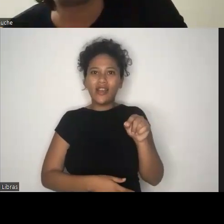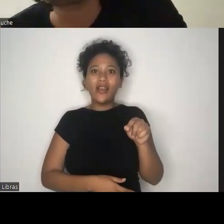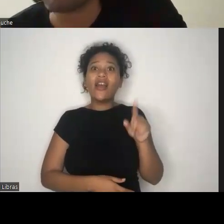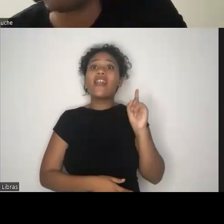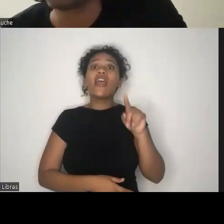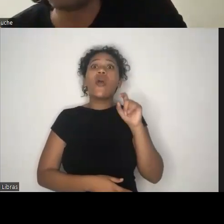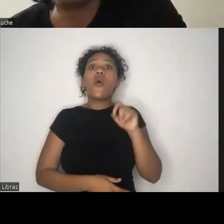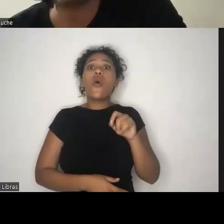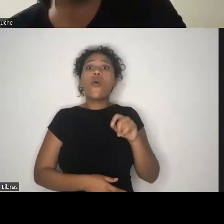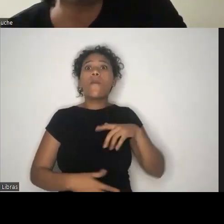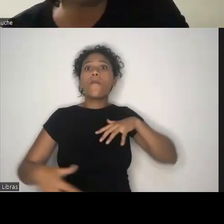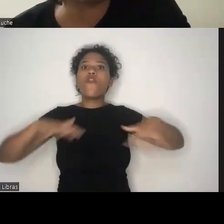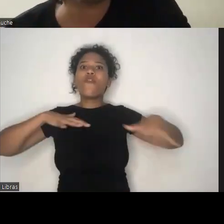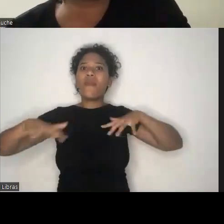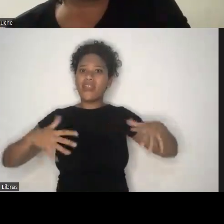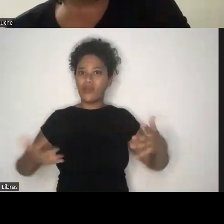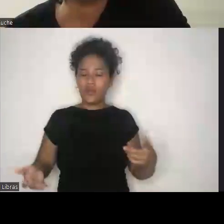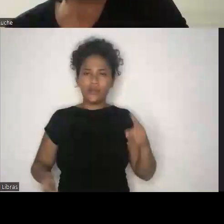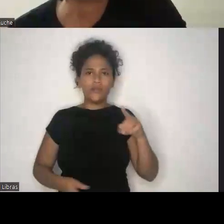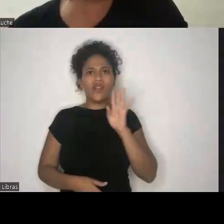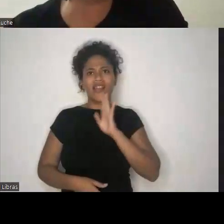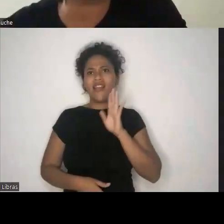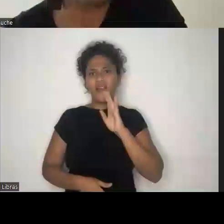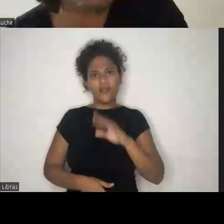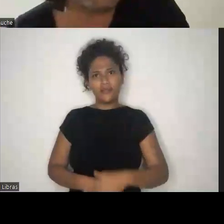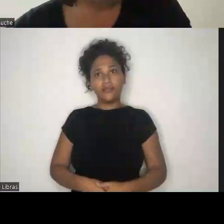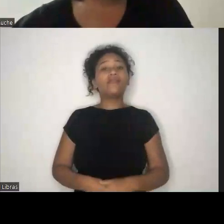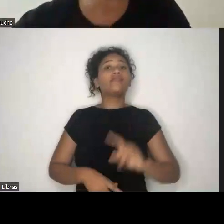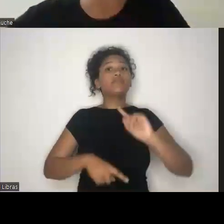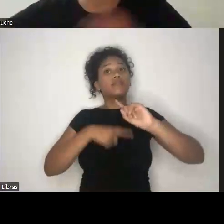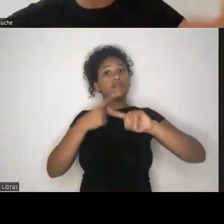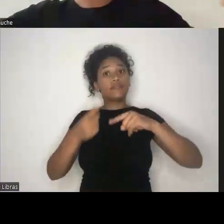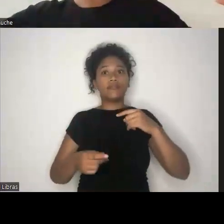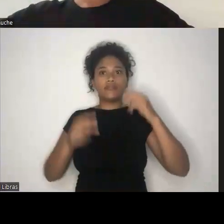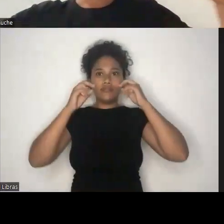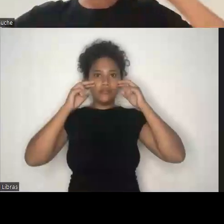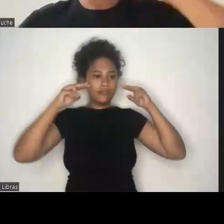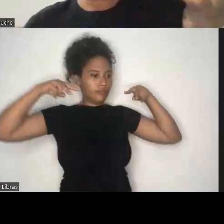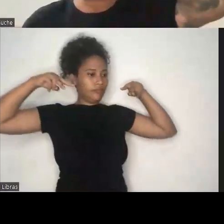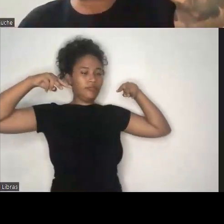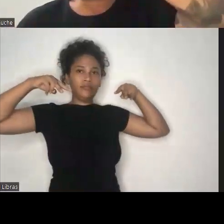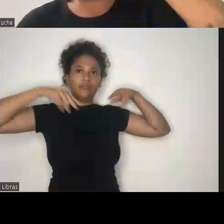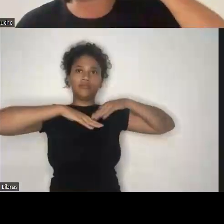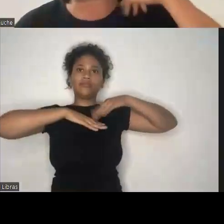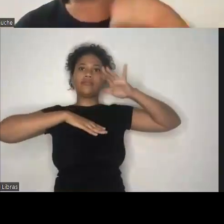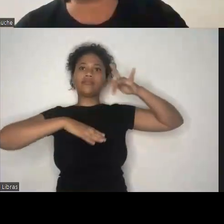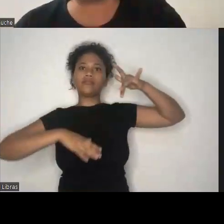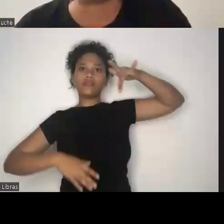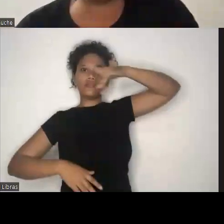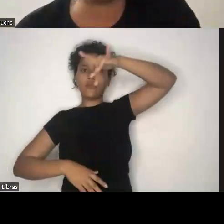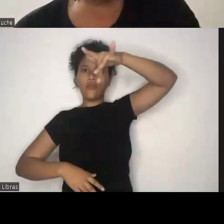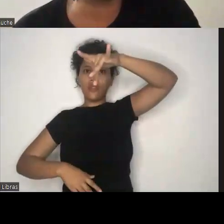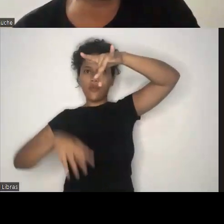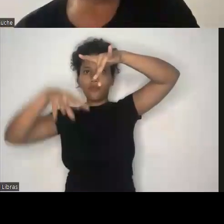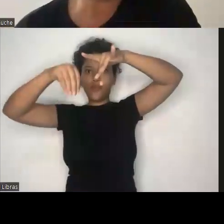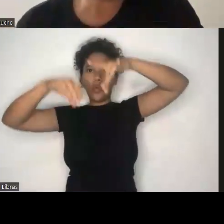com movimento Esse foi muito legal também e depois uma visão mais grandiosa né da